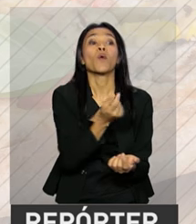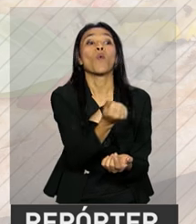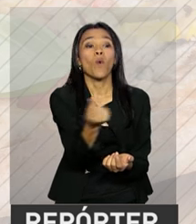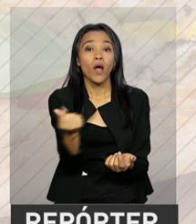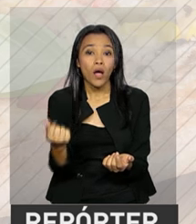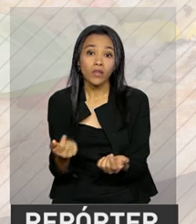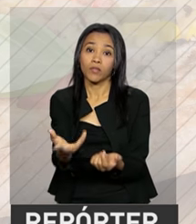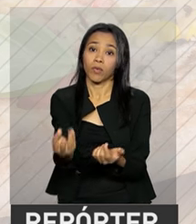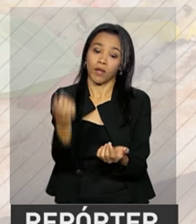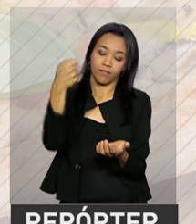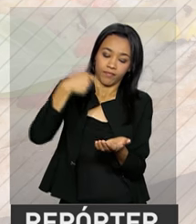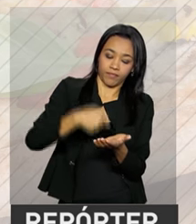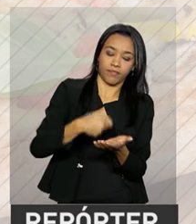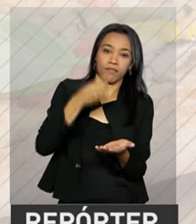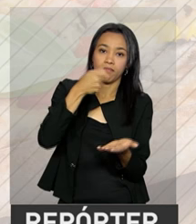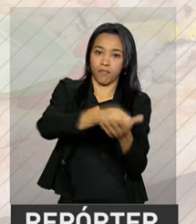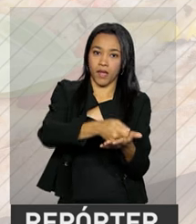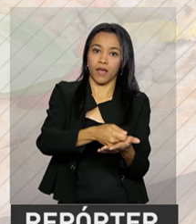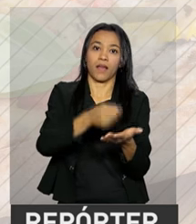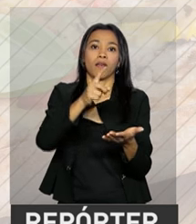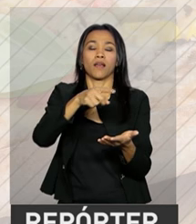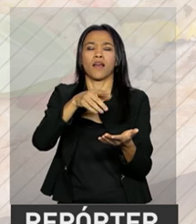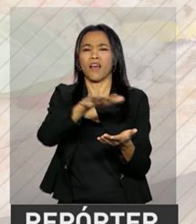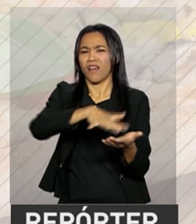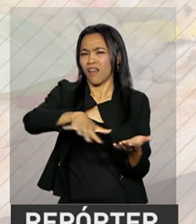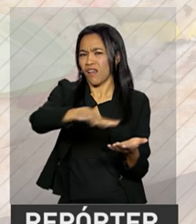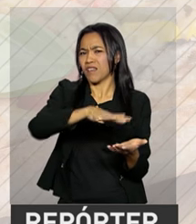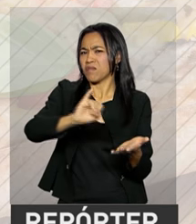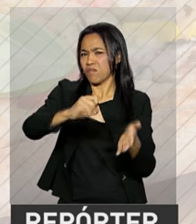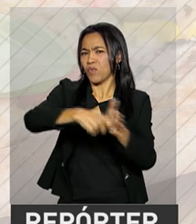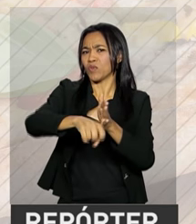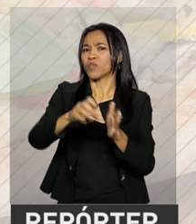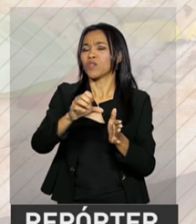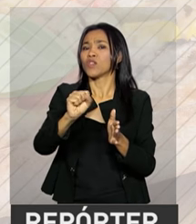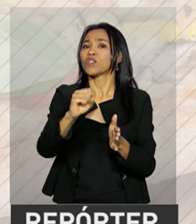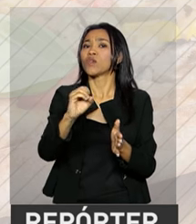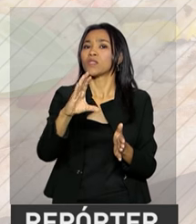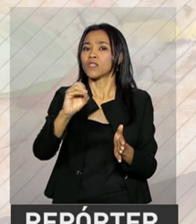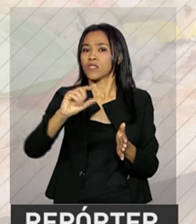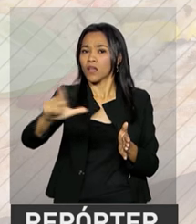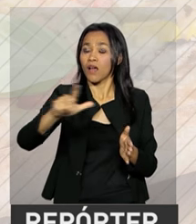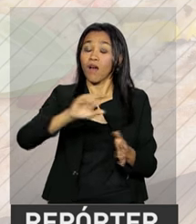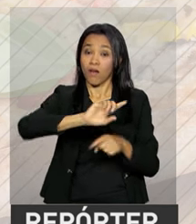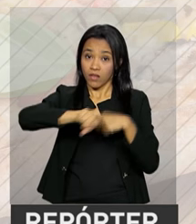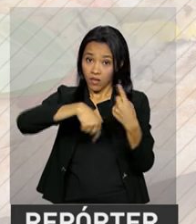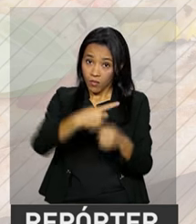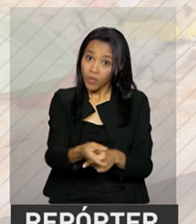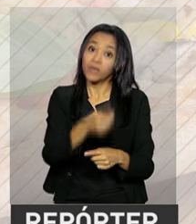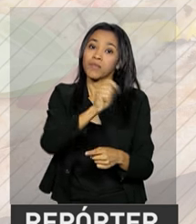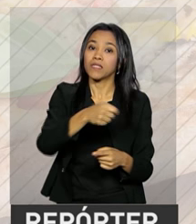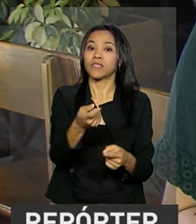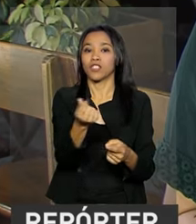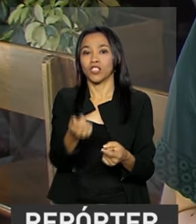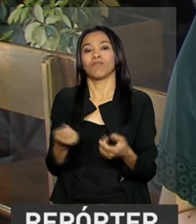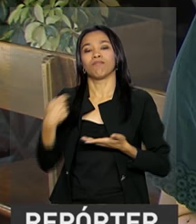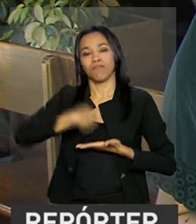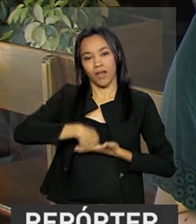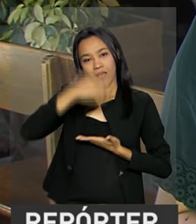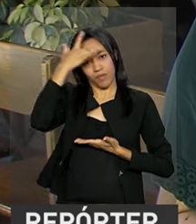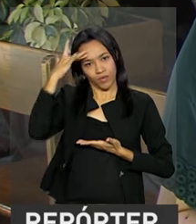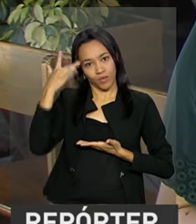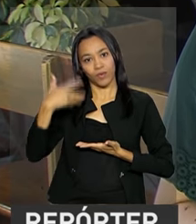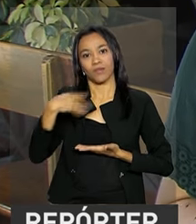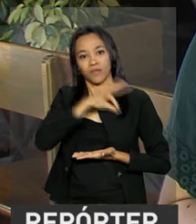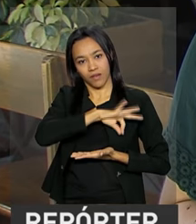para pagar encargos sociais. O que sobrar deve ser integralmente repassado ao trabalhador. As